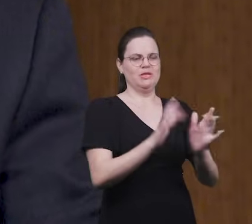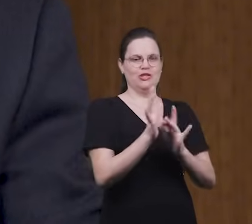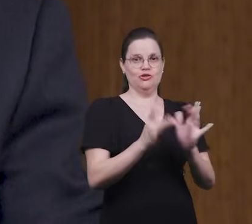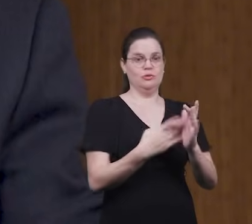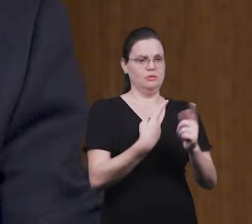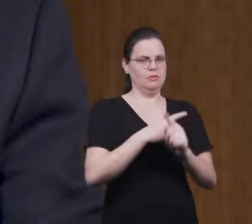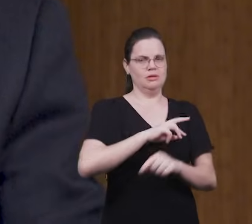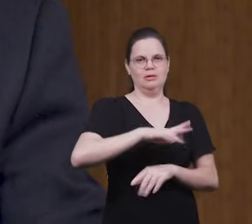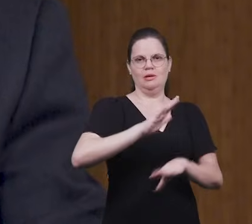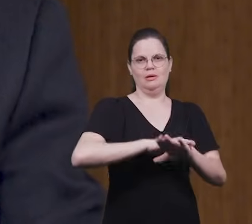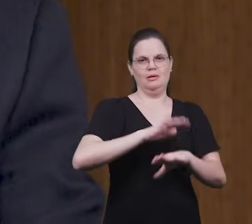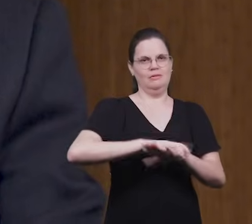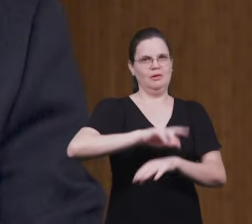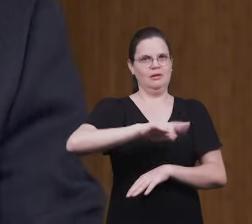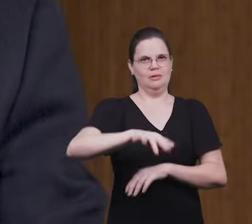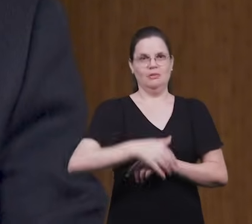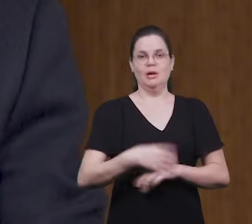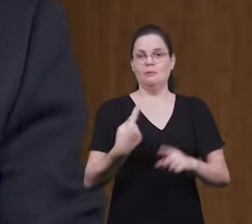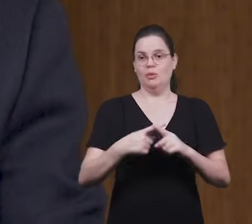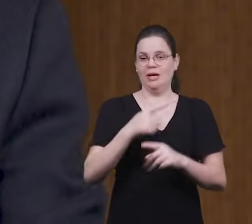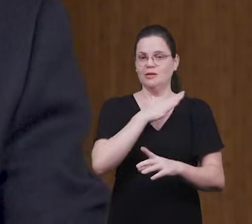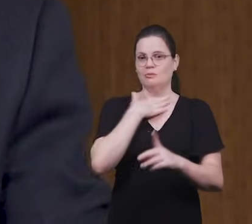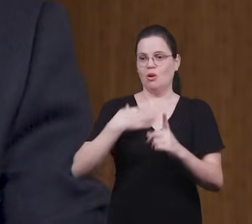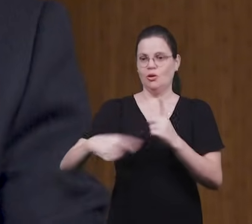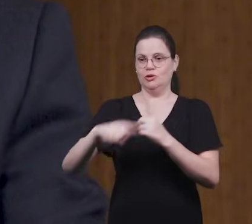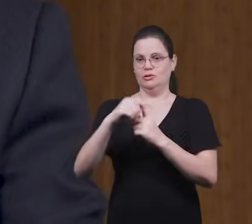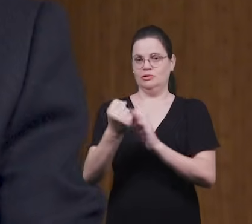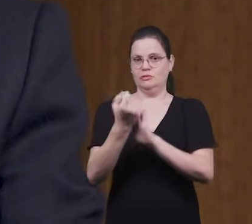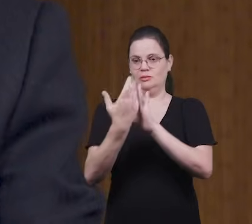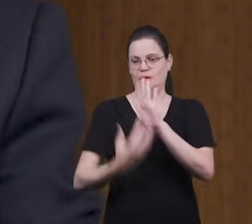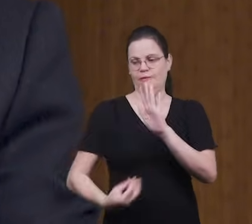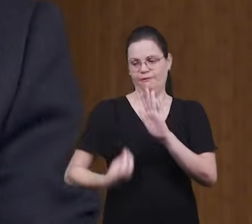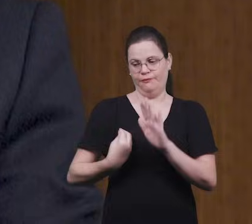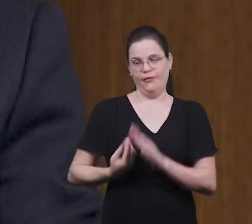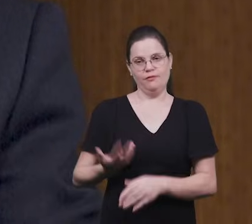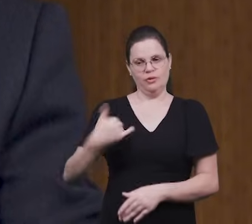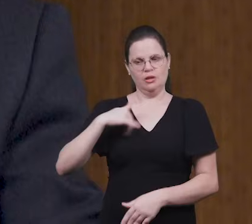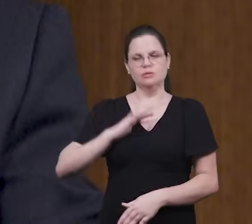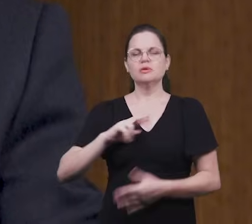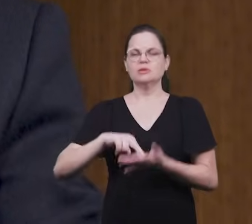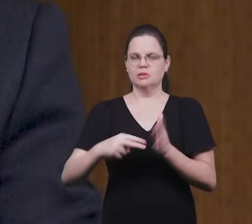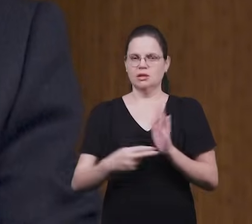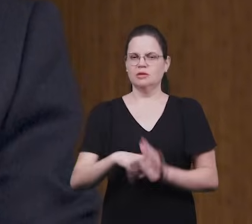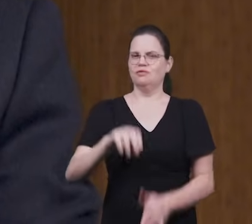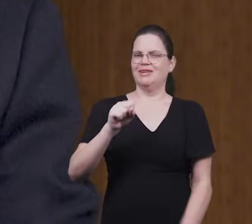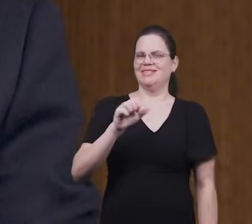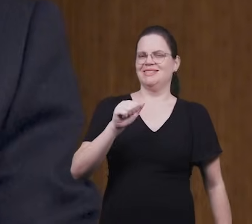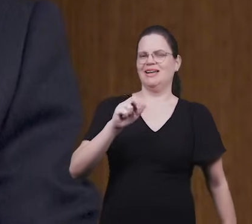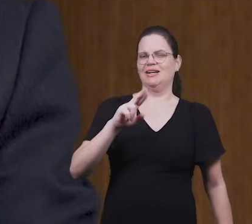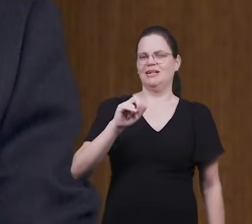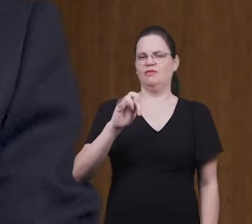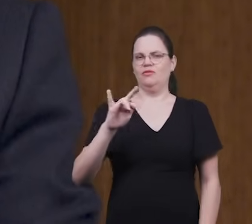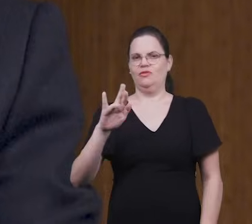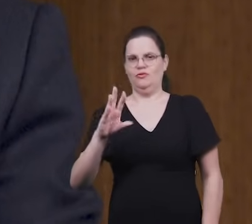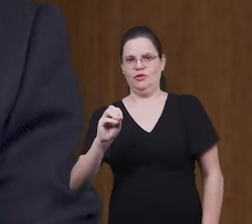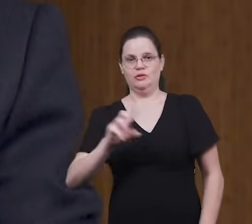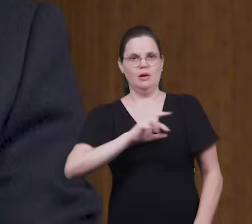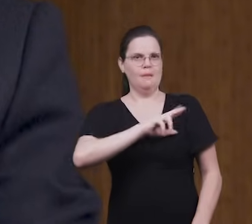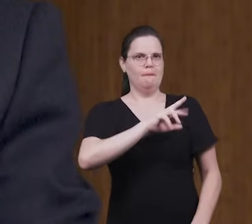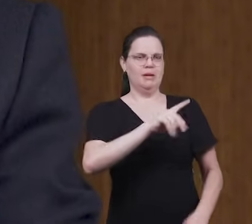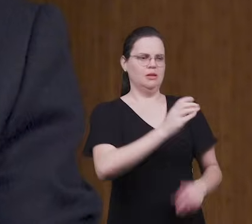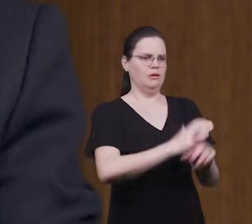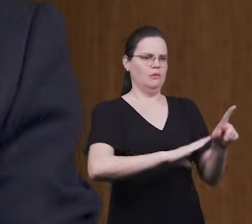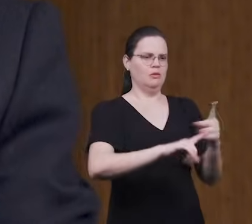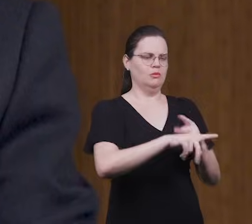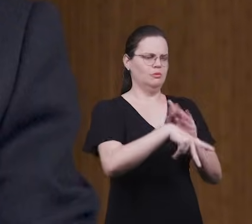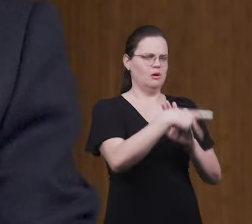O verdadeiro sentido do sacrifício de Jesus é Ele estar vivo na nossa vida. E ali não, era na forma de liturgia, na forma de culto,